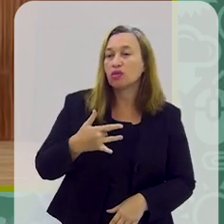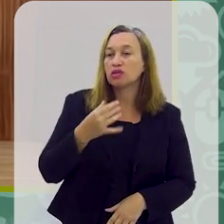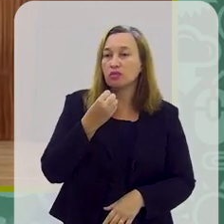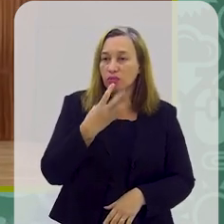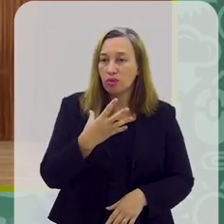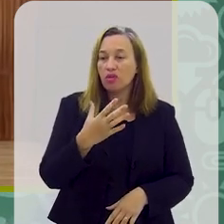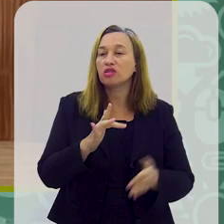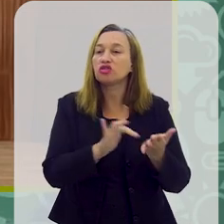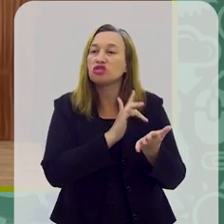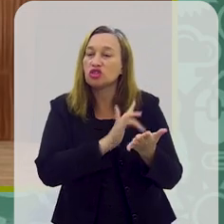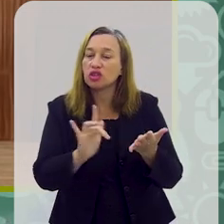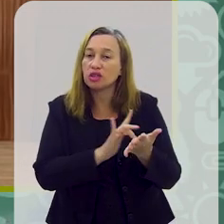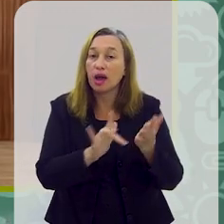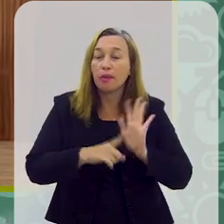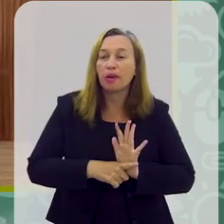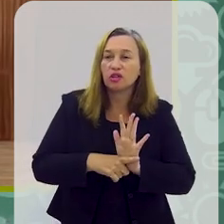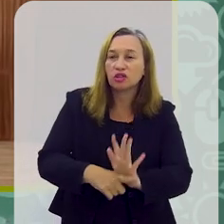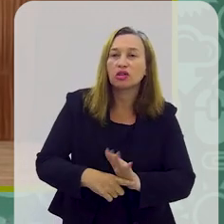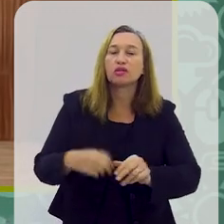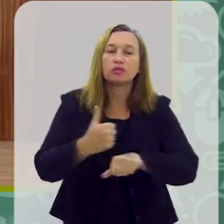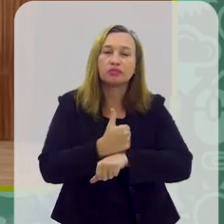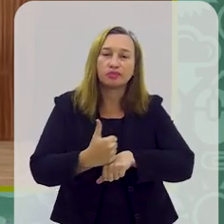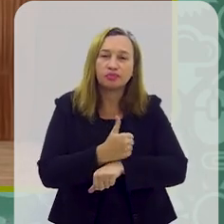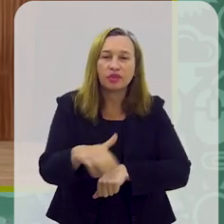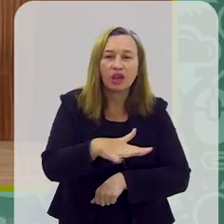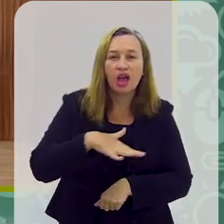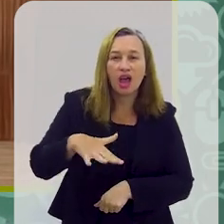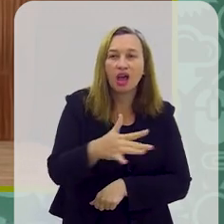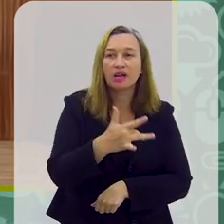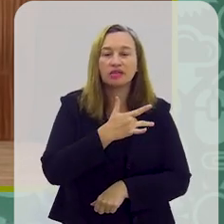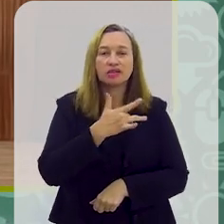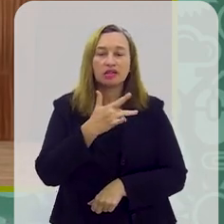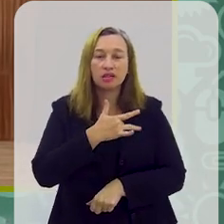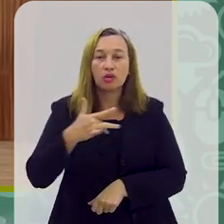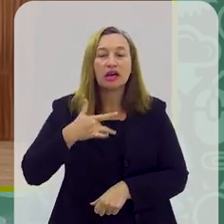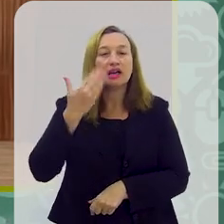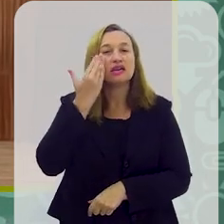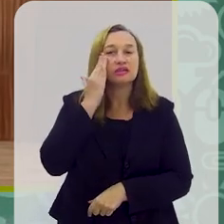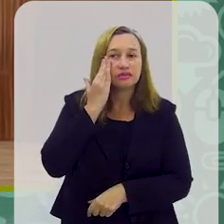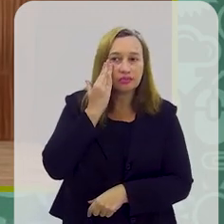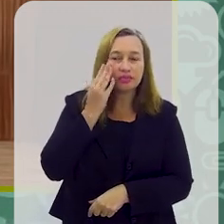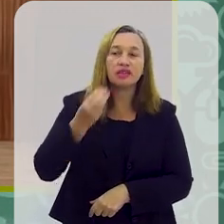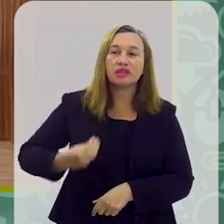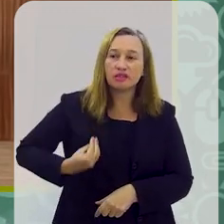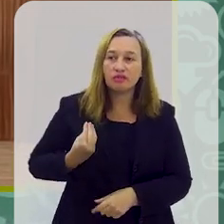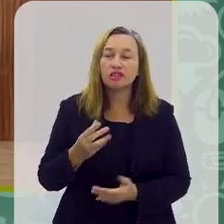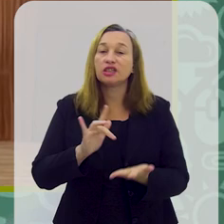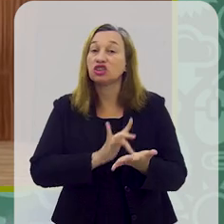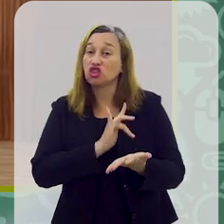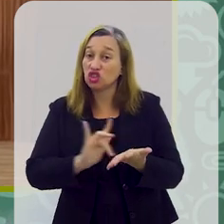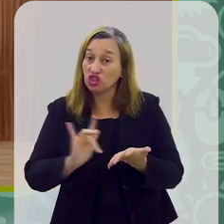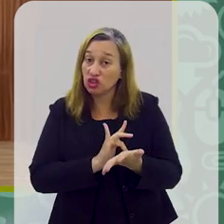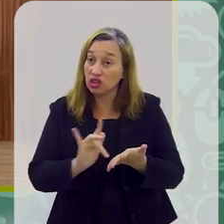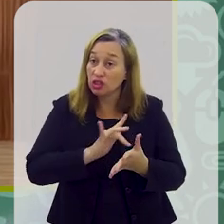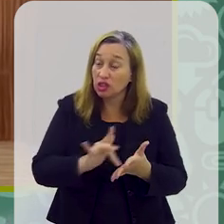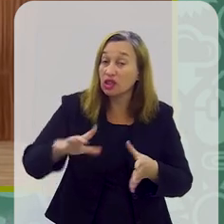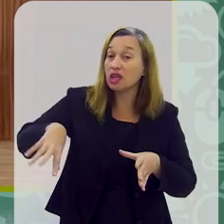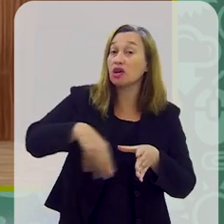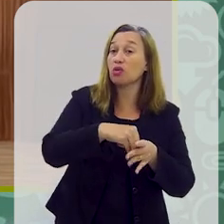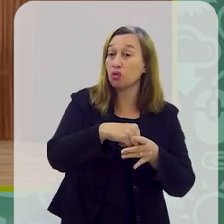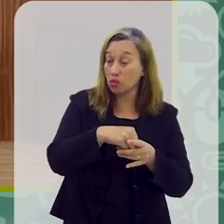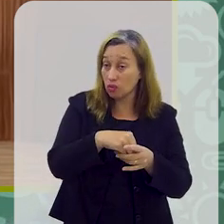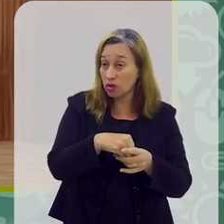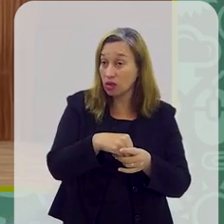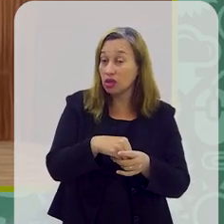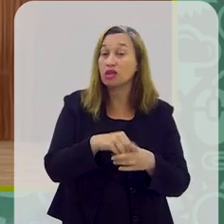Bem-Estar.digital, que daí é para ajudar os profissionais da área da saúde a entenderem essa vida digital, a incluírem nas